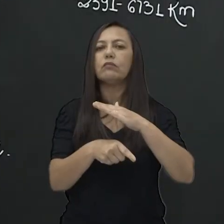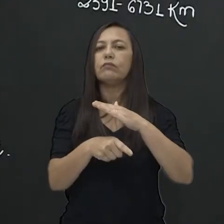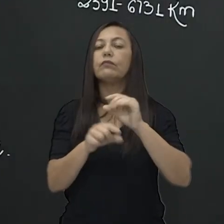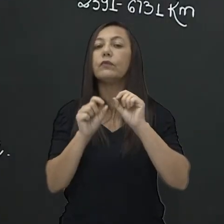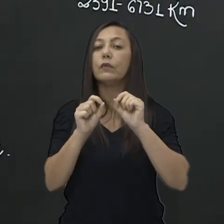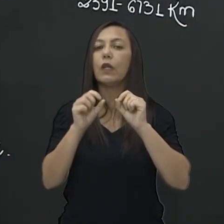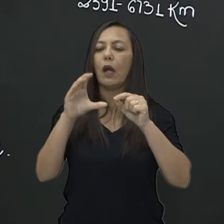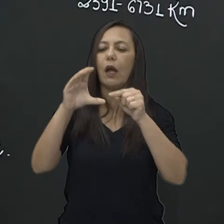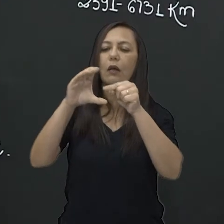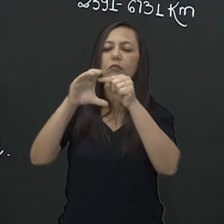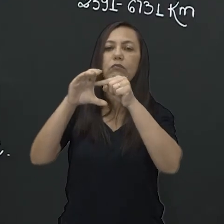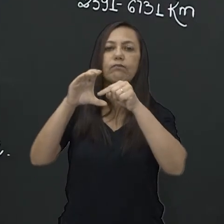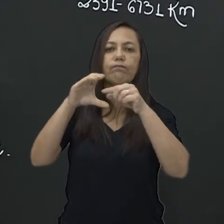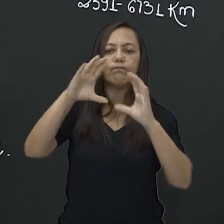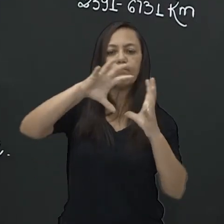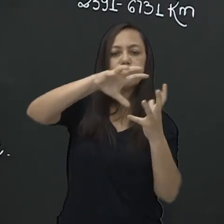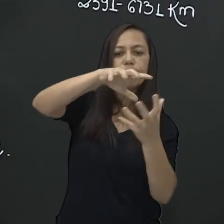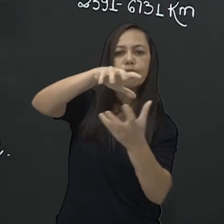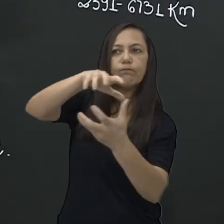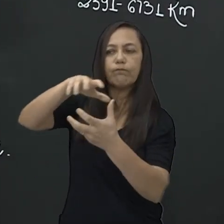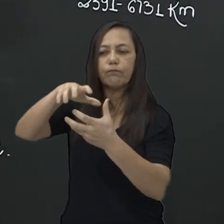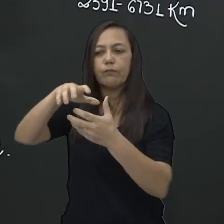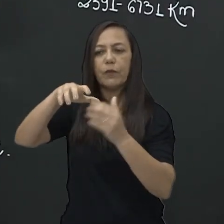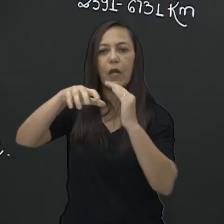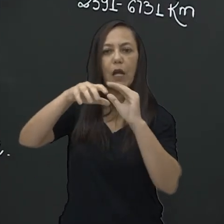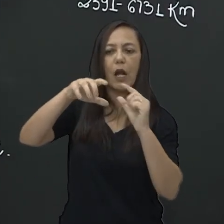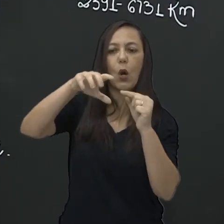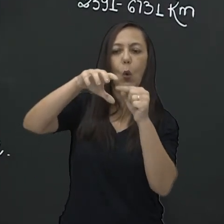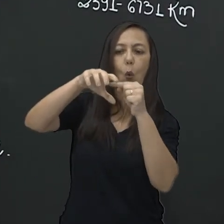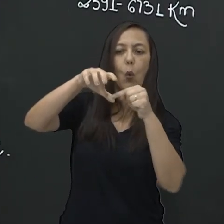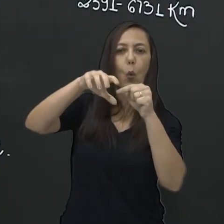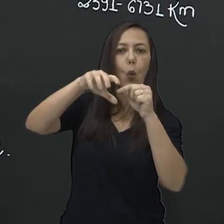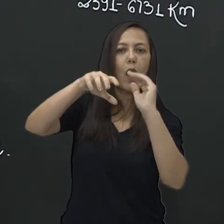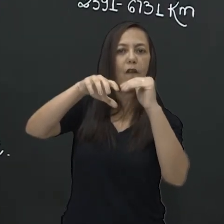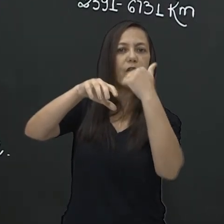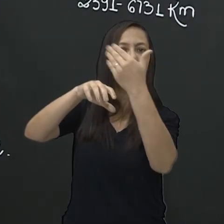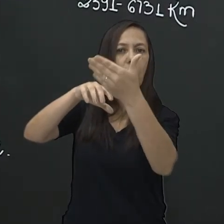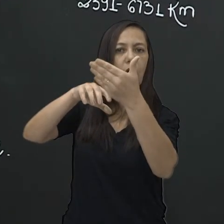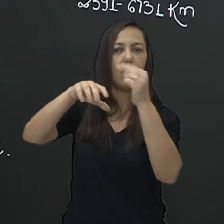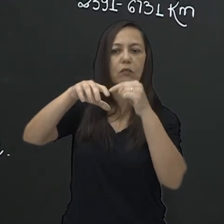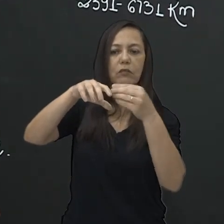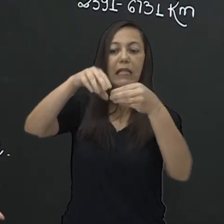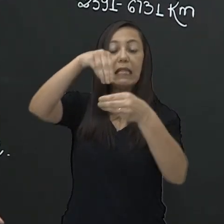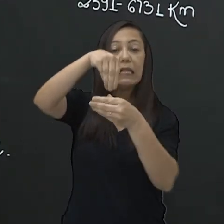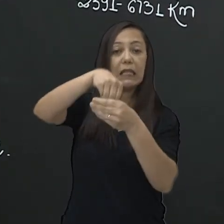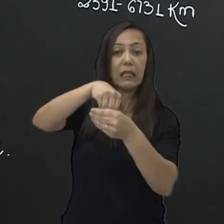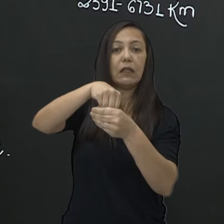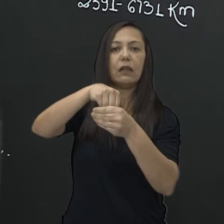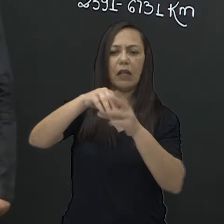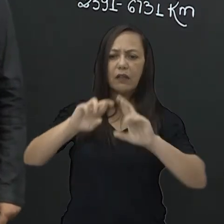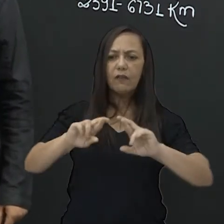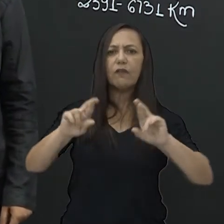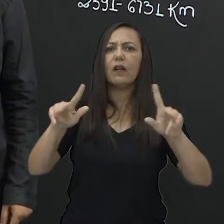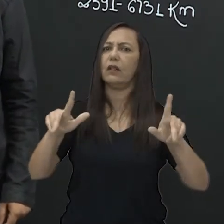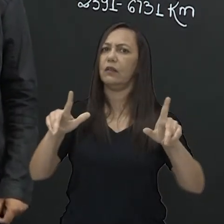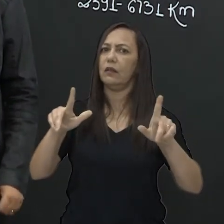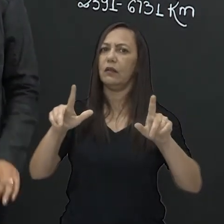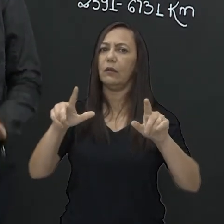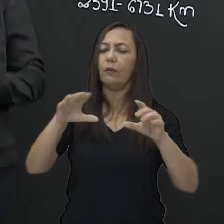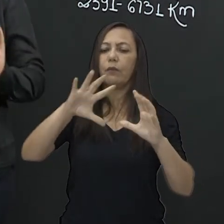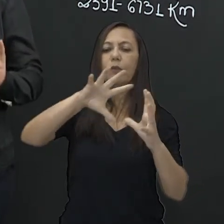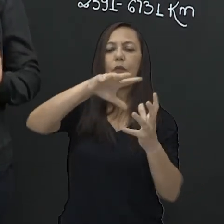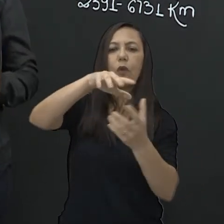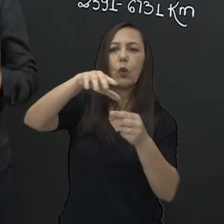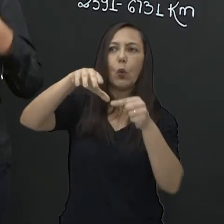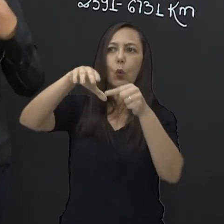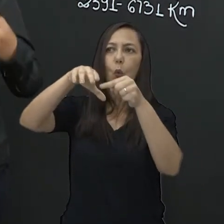aqui que o núcleo ele tem a parte externa e a parte interna, núcleo interno e núcleo externo. Mas tem diferença entre eles. A temperatura do núcleo